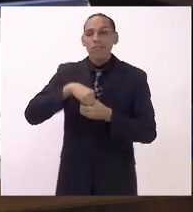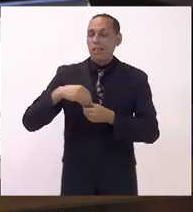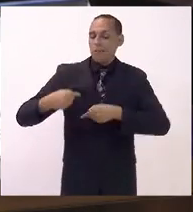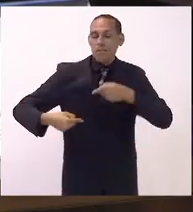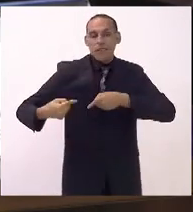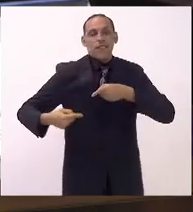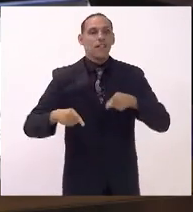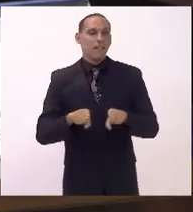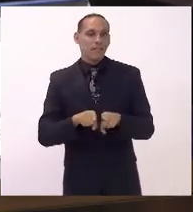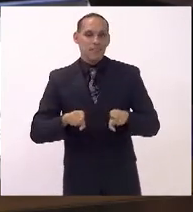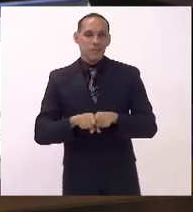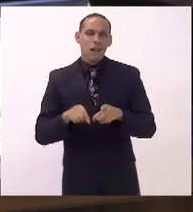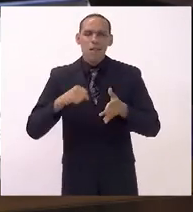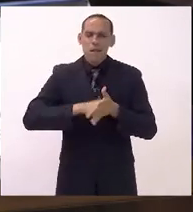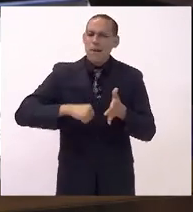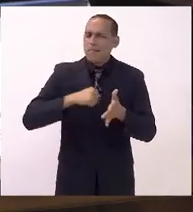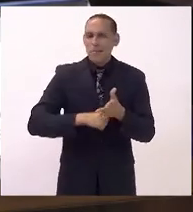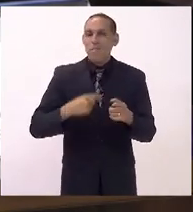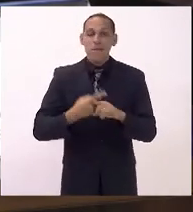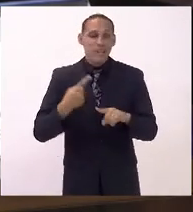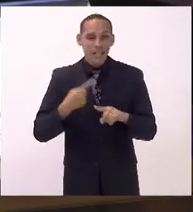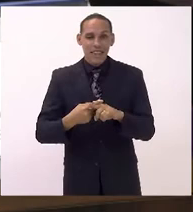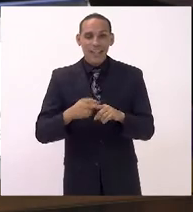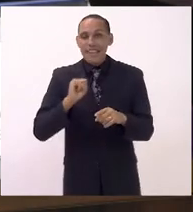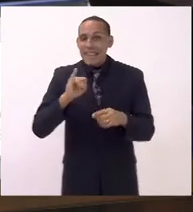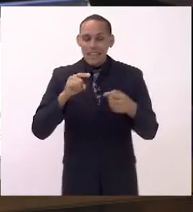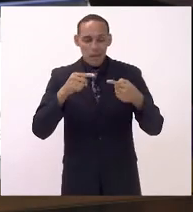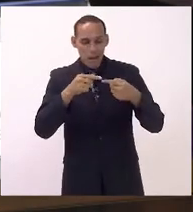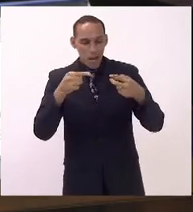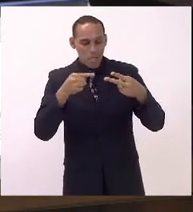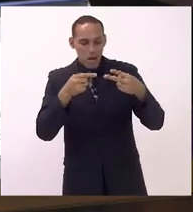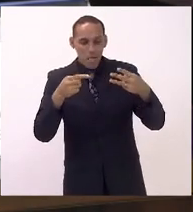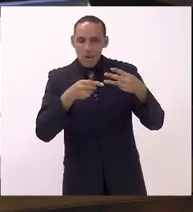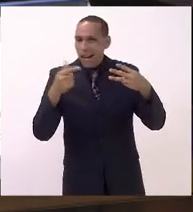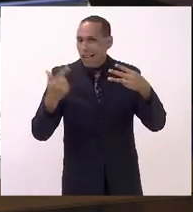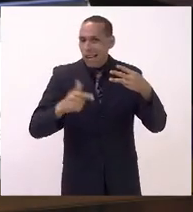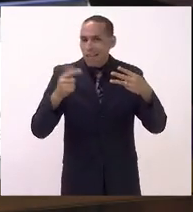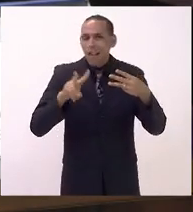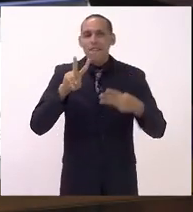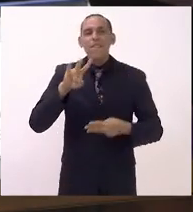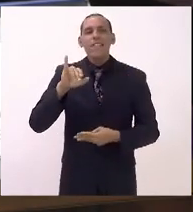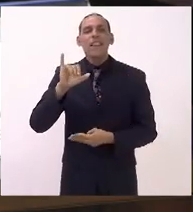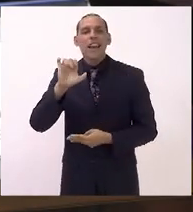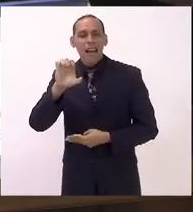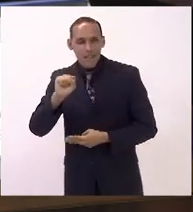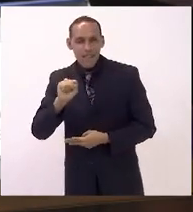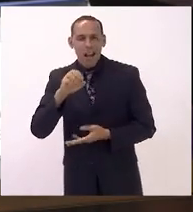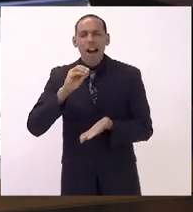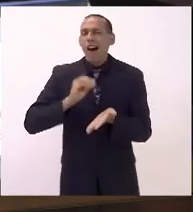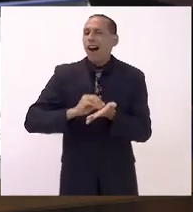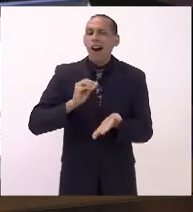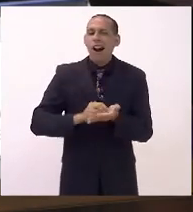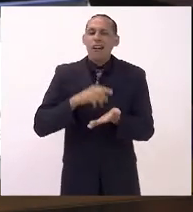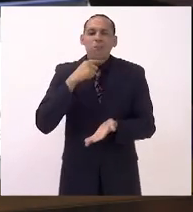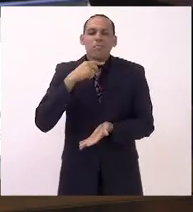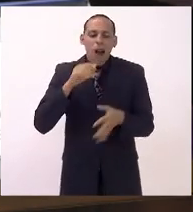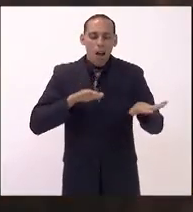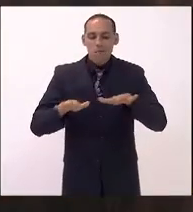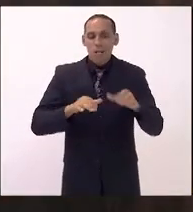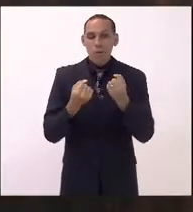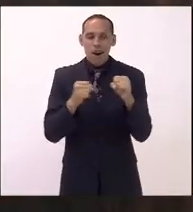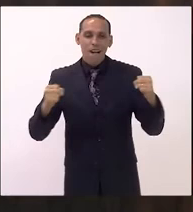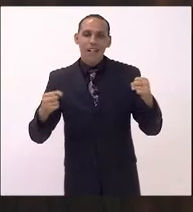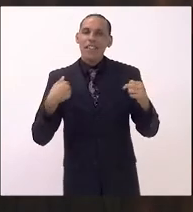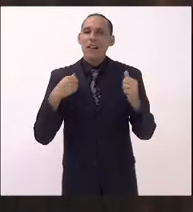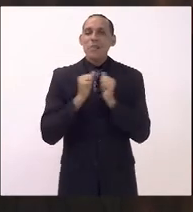política. Ele está ali na luta política, porque sem esses três vieses, dificilmente a gente consiga fazer grandes movimentos. Eu estou aqui do seu